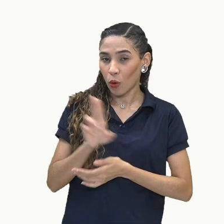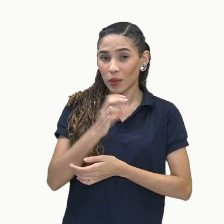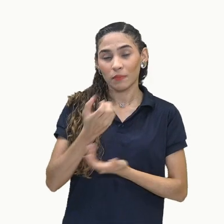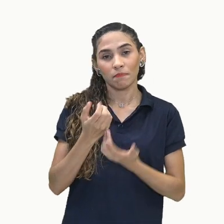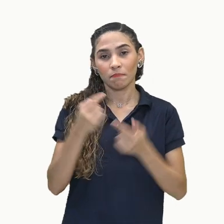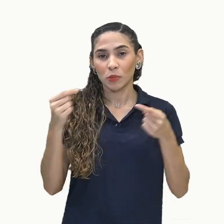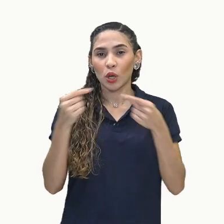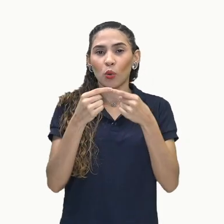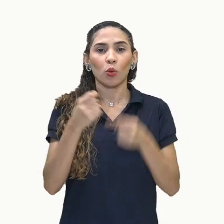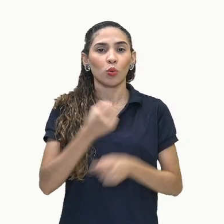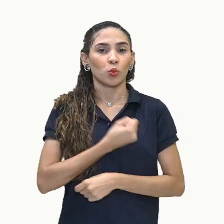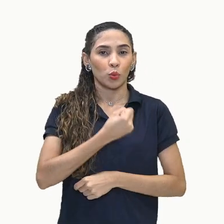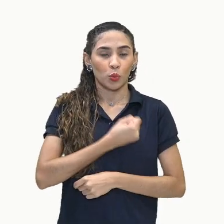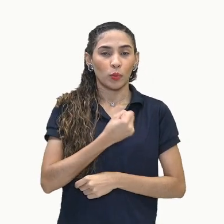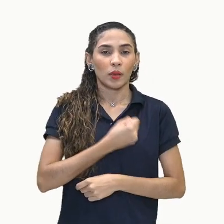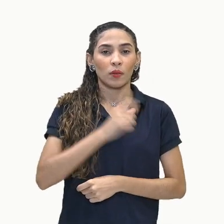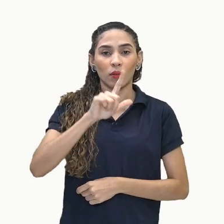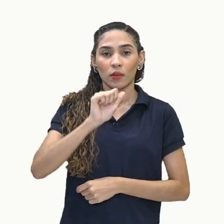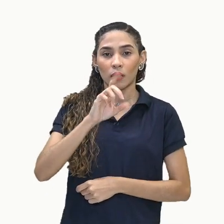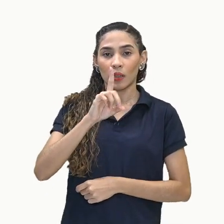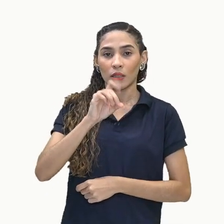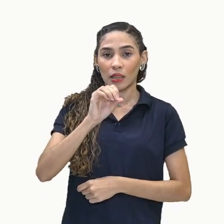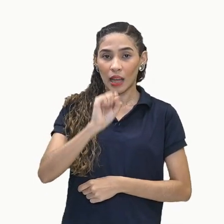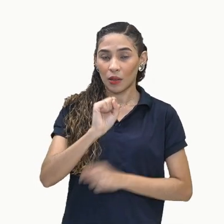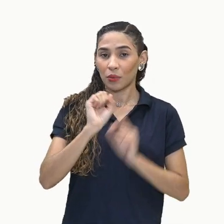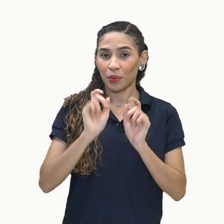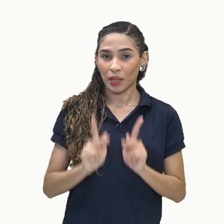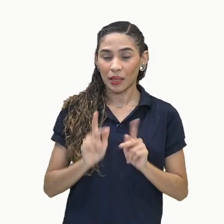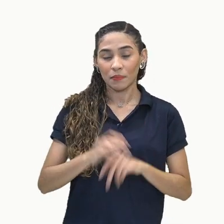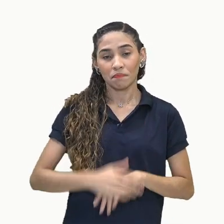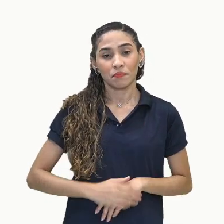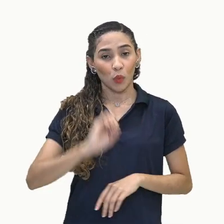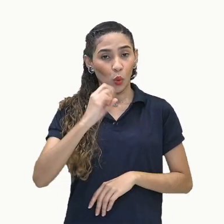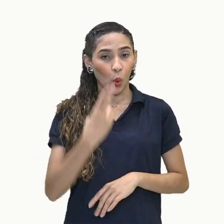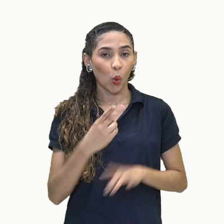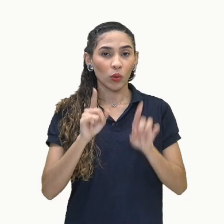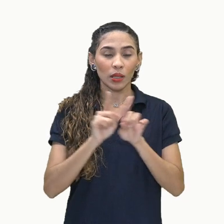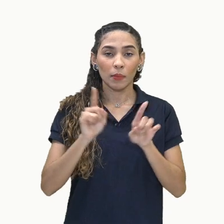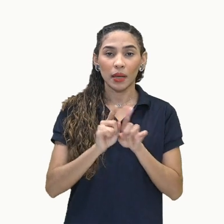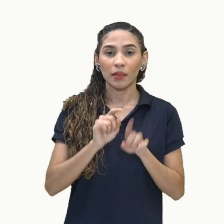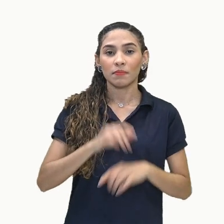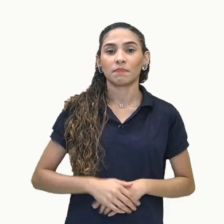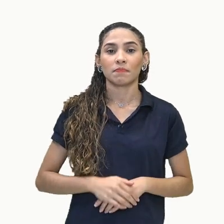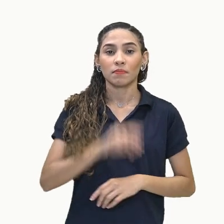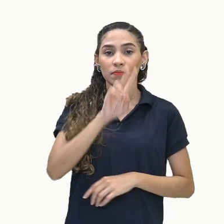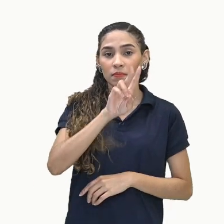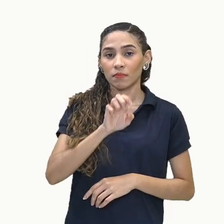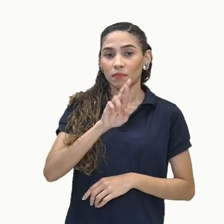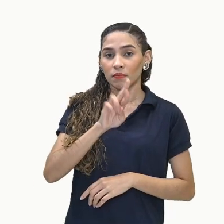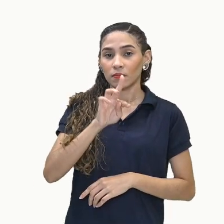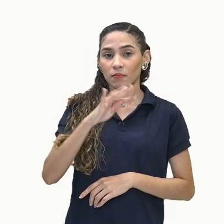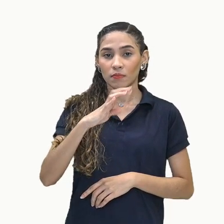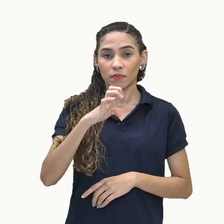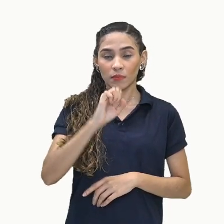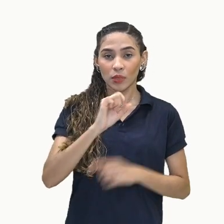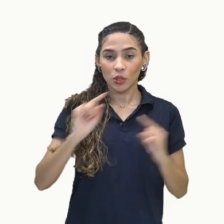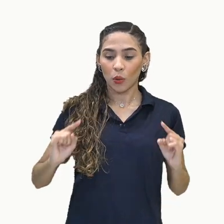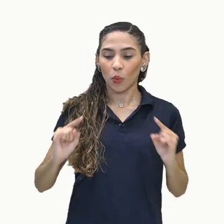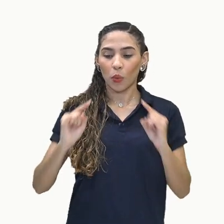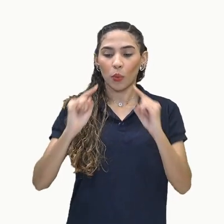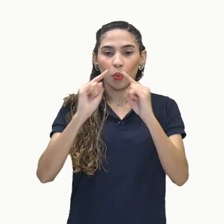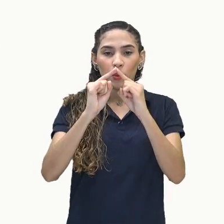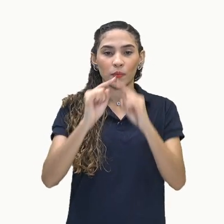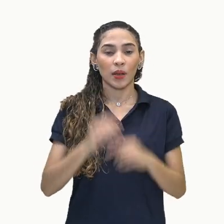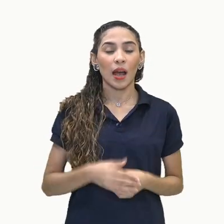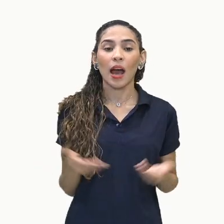números de lados, tá? Ou de vértices, que é exatamente o que